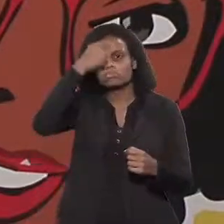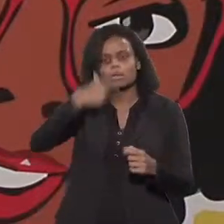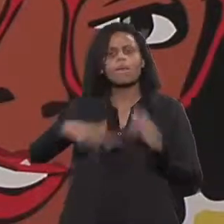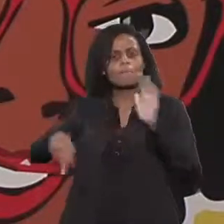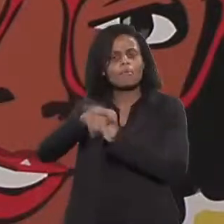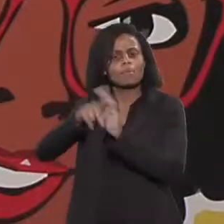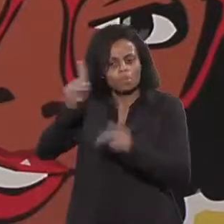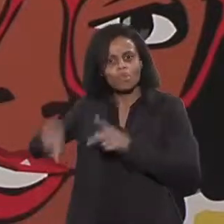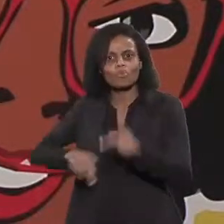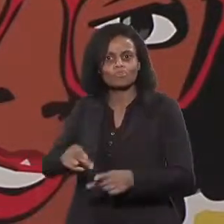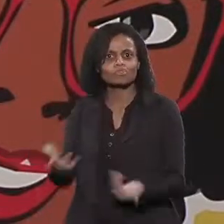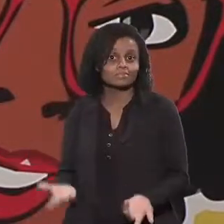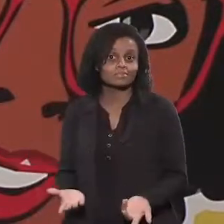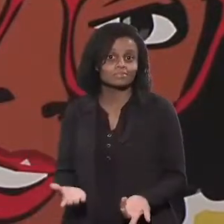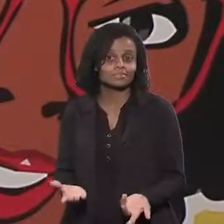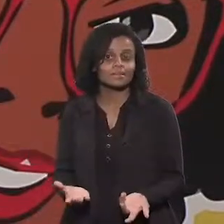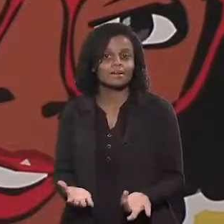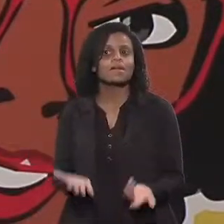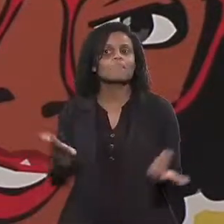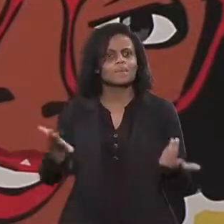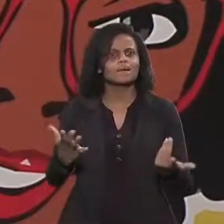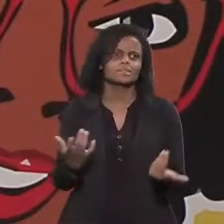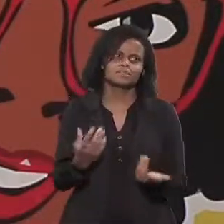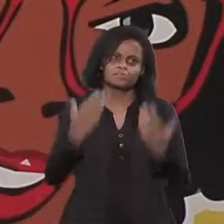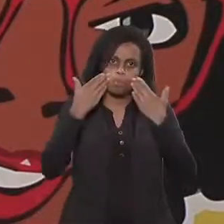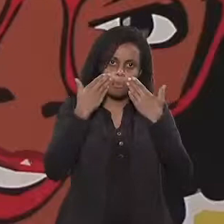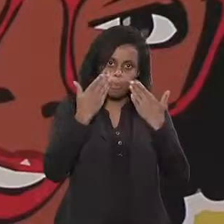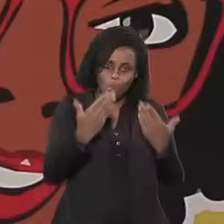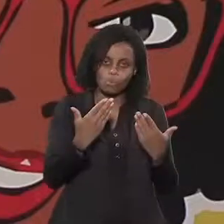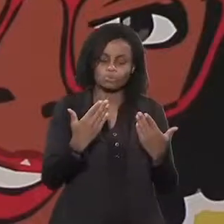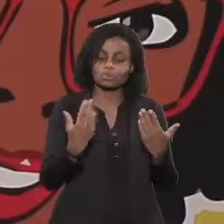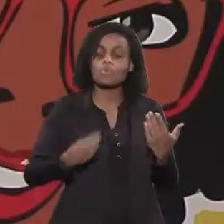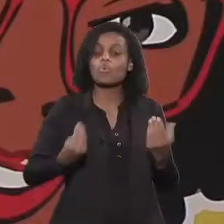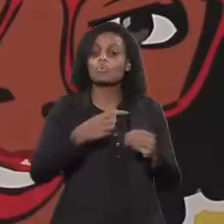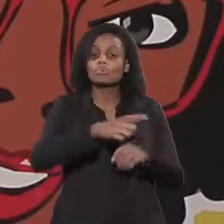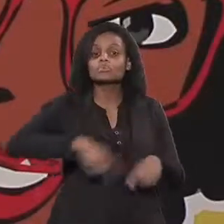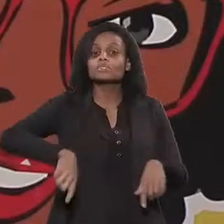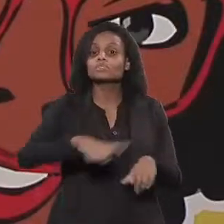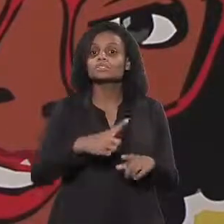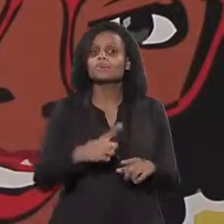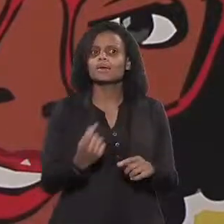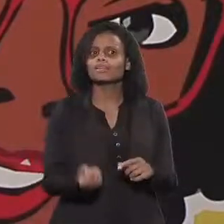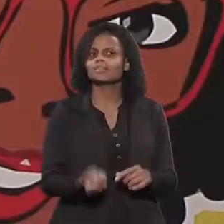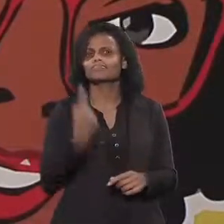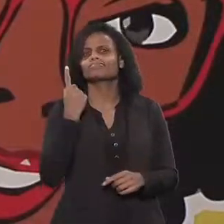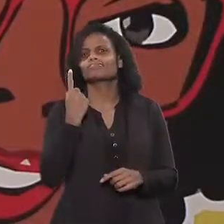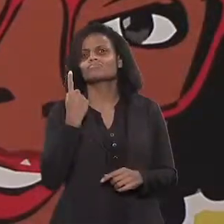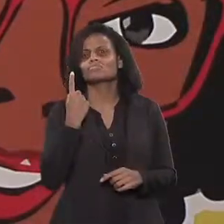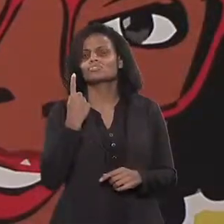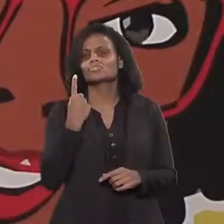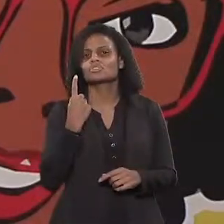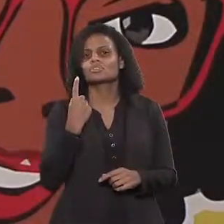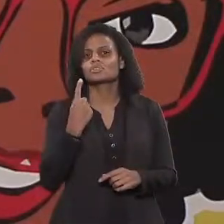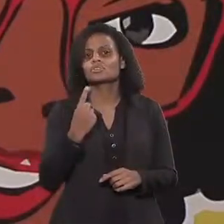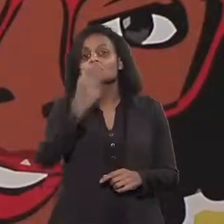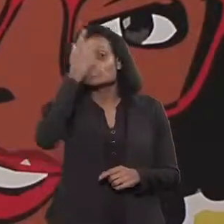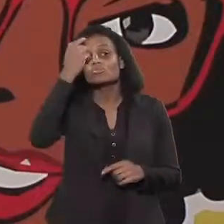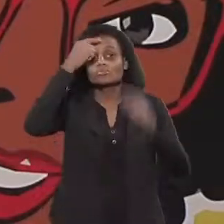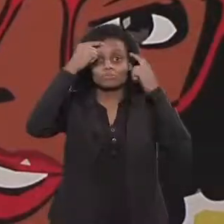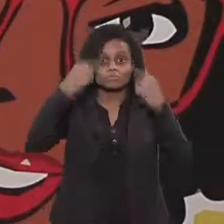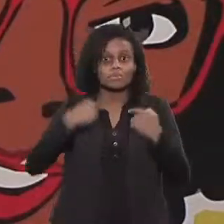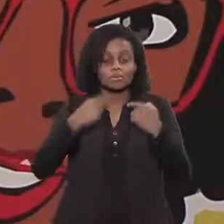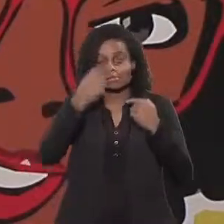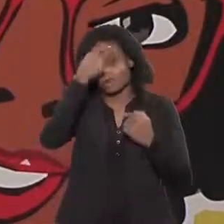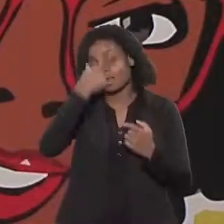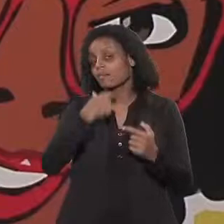povo. Mas eu acho que já demonstra o quanto esse espaço é estranho a caras do